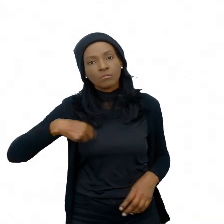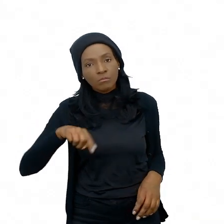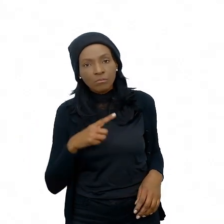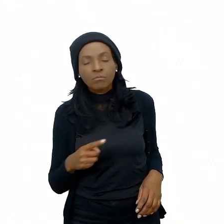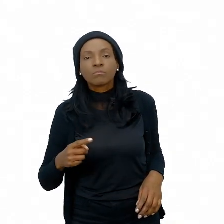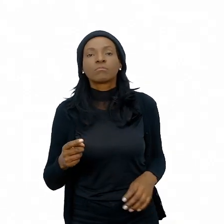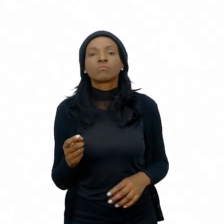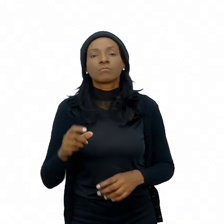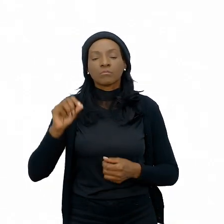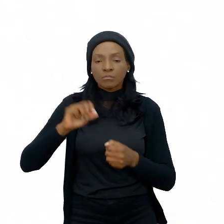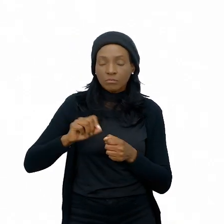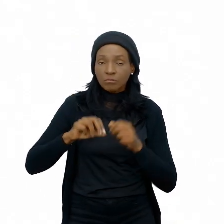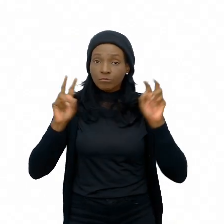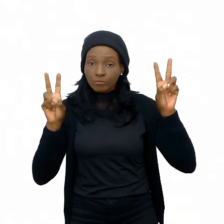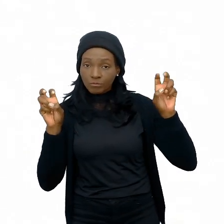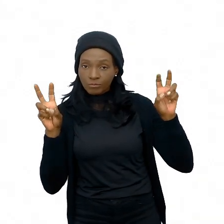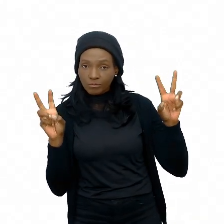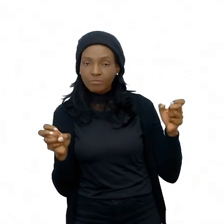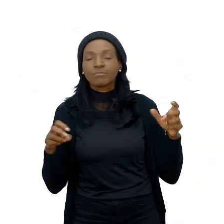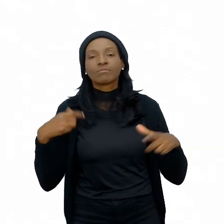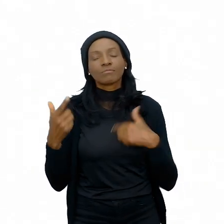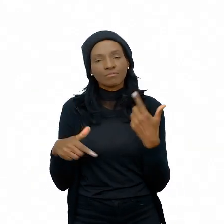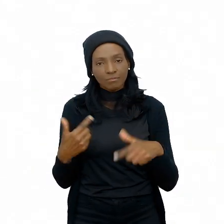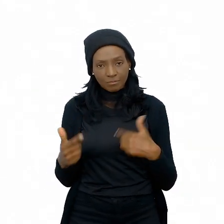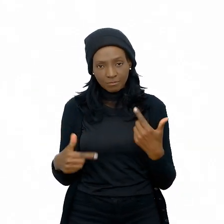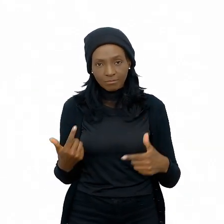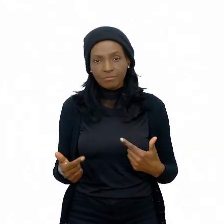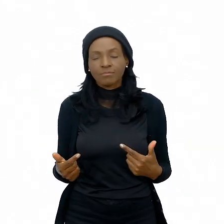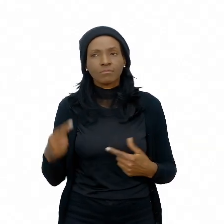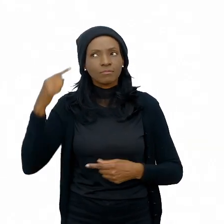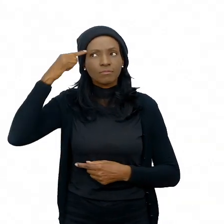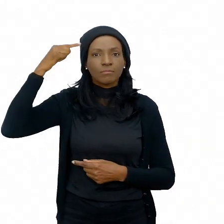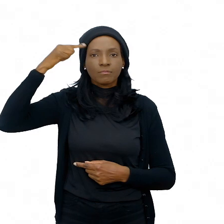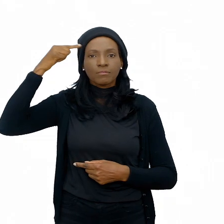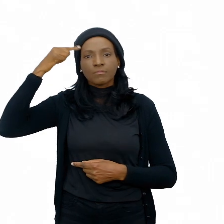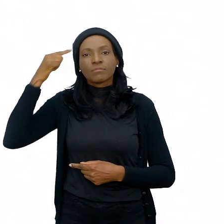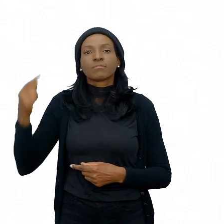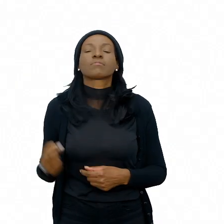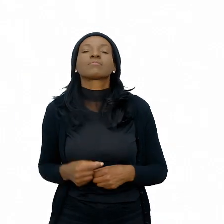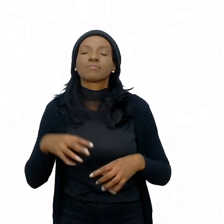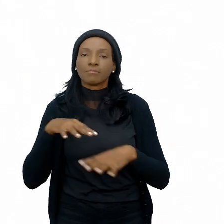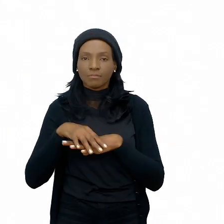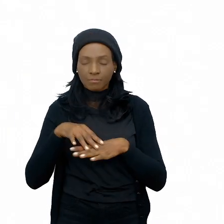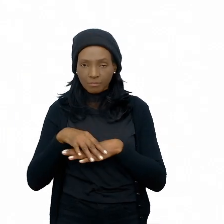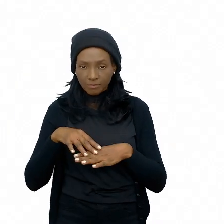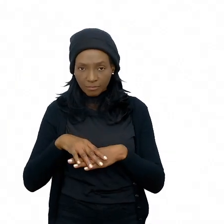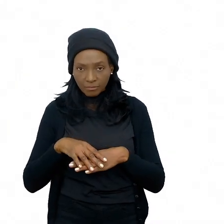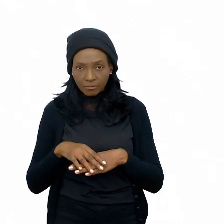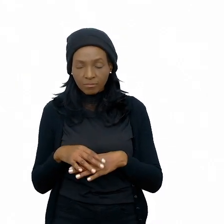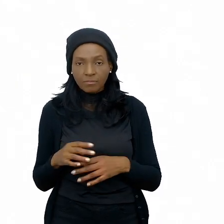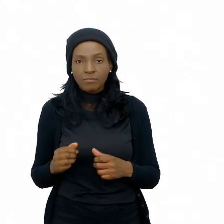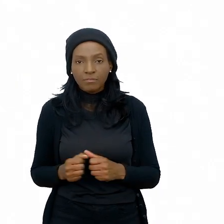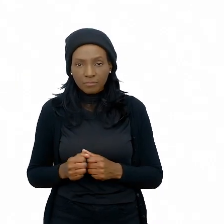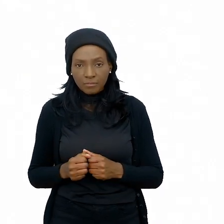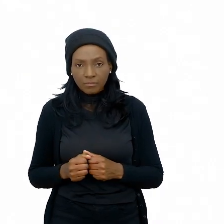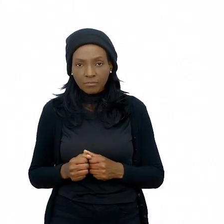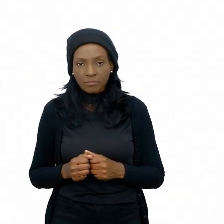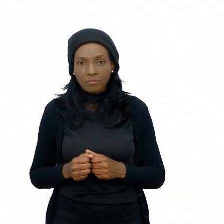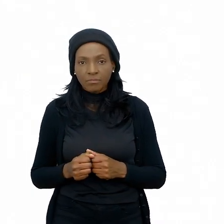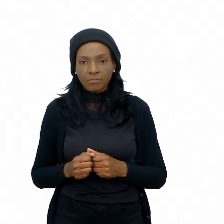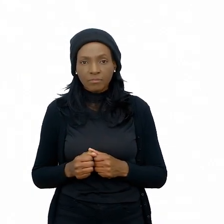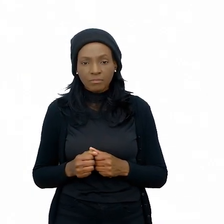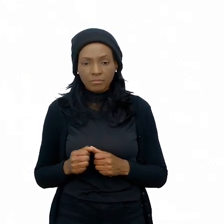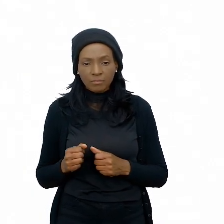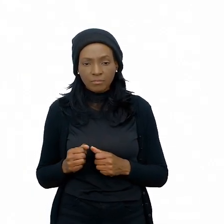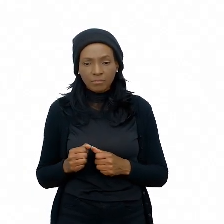fez um parênteses, né, no trabalho com o pensamento, na matemática, tanto o